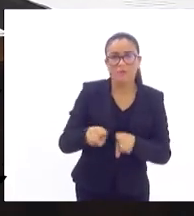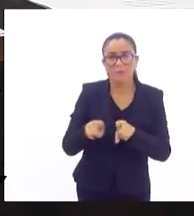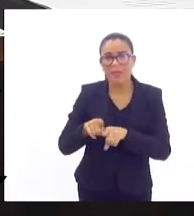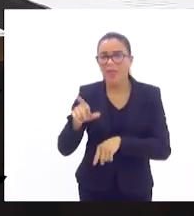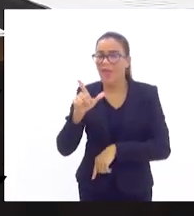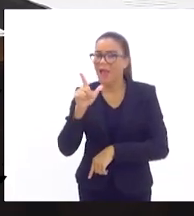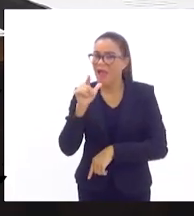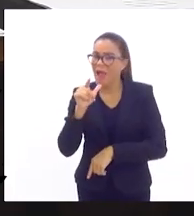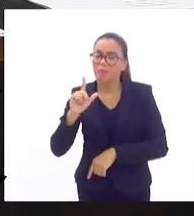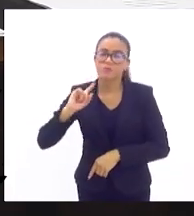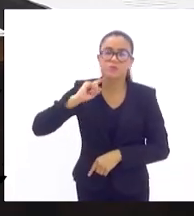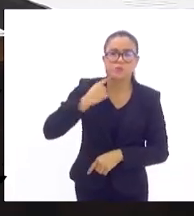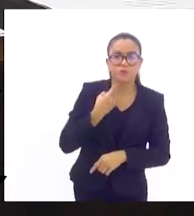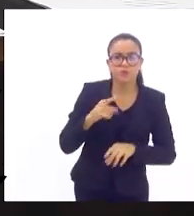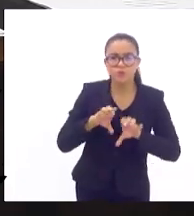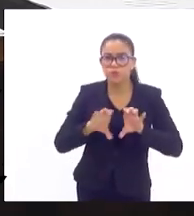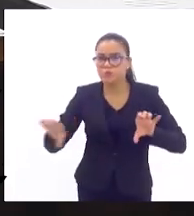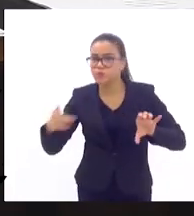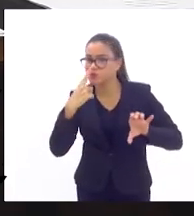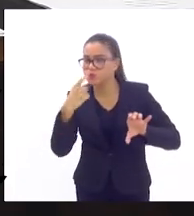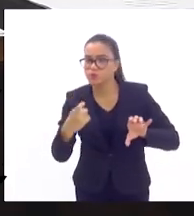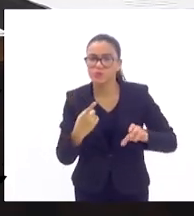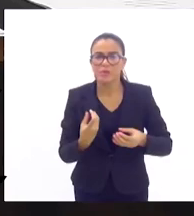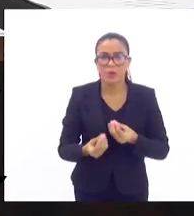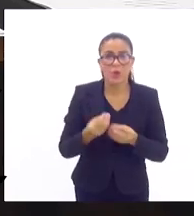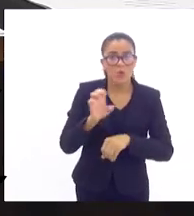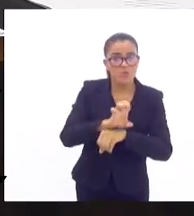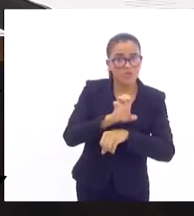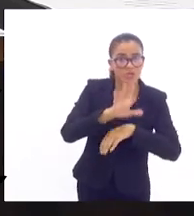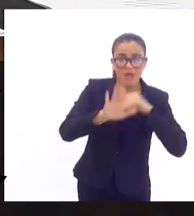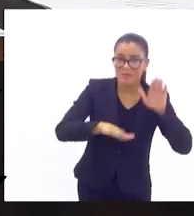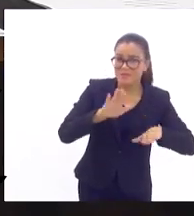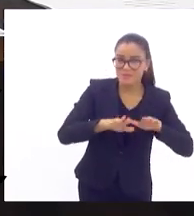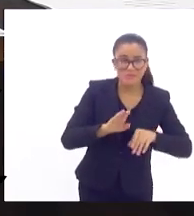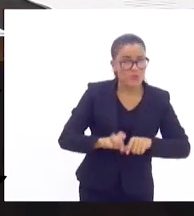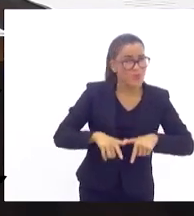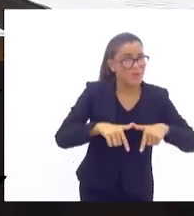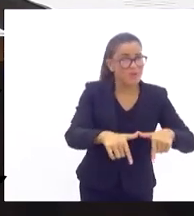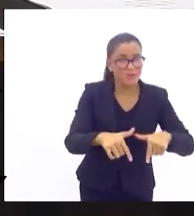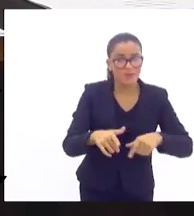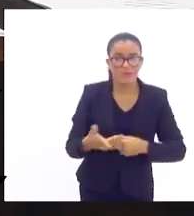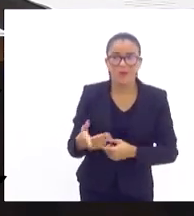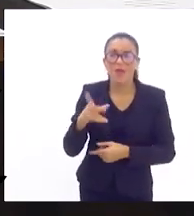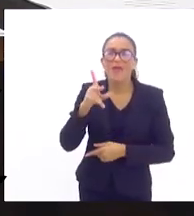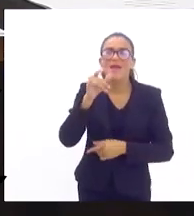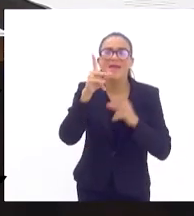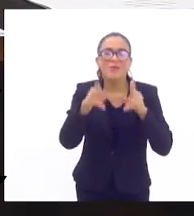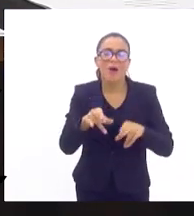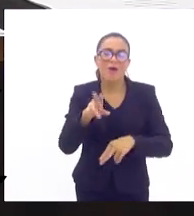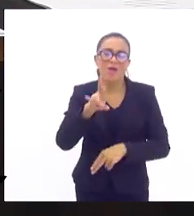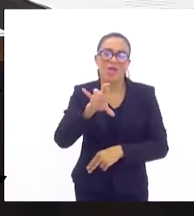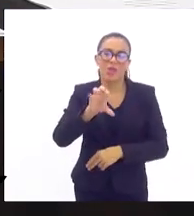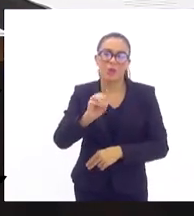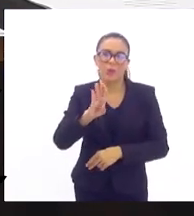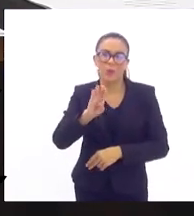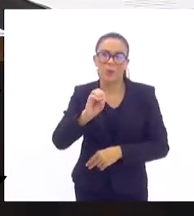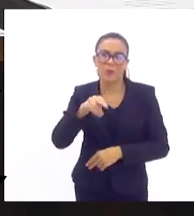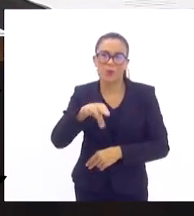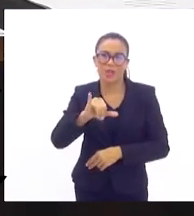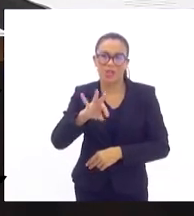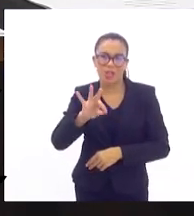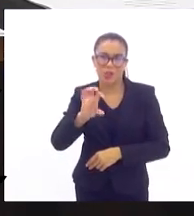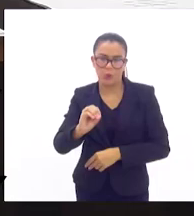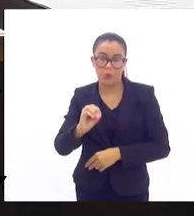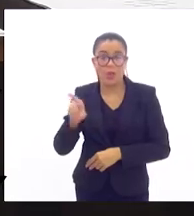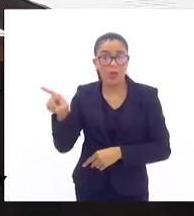os municípios estão executando as obras, o Estado às vezes também executa, como o companheiro falou aqui de Rio Bonito, né? Mais Rio Bonito, não